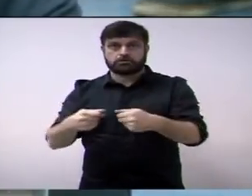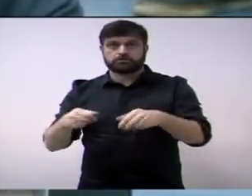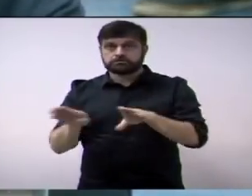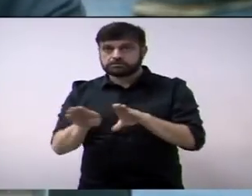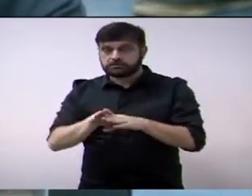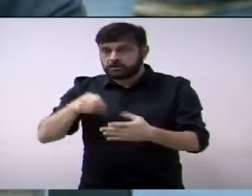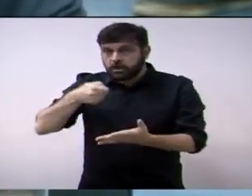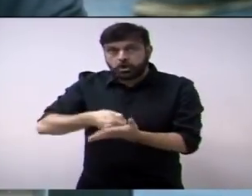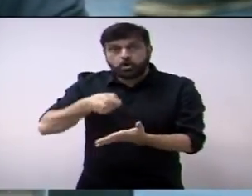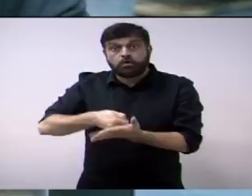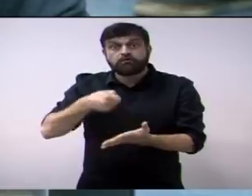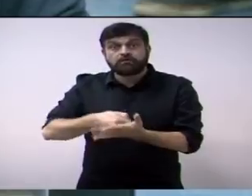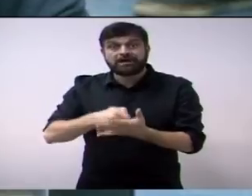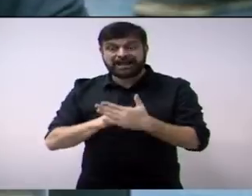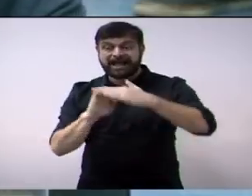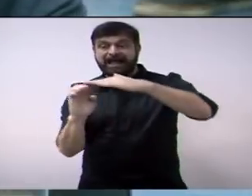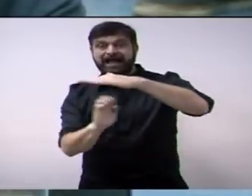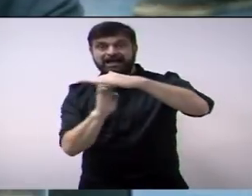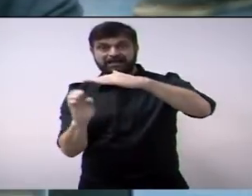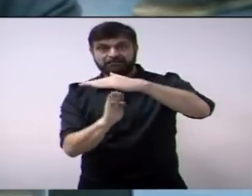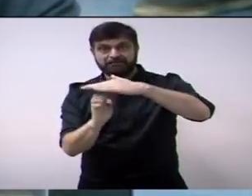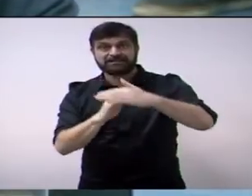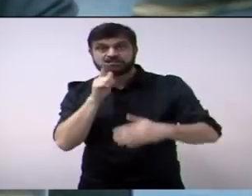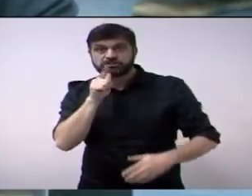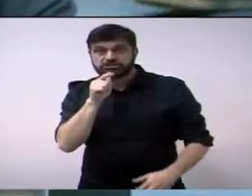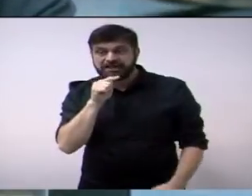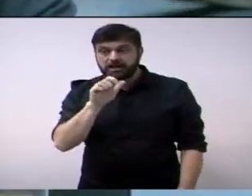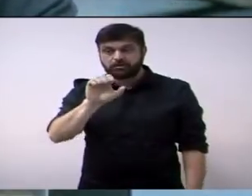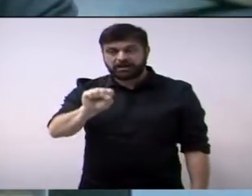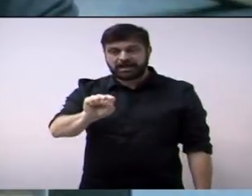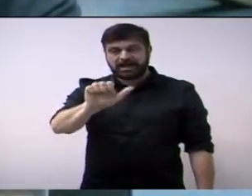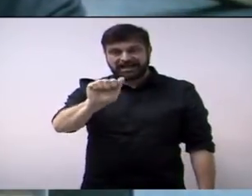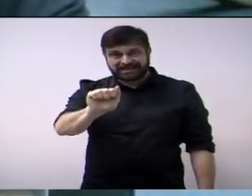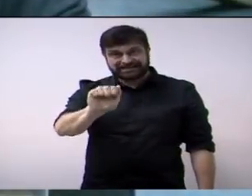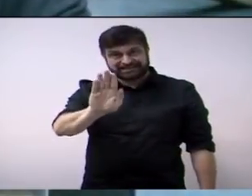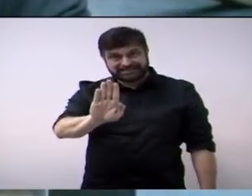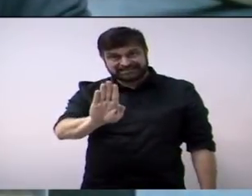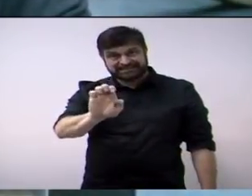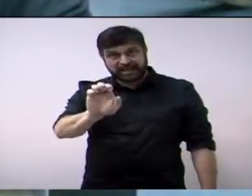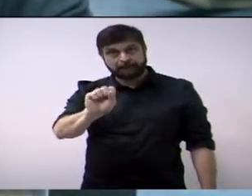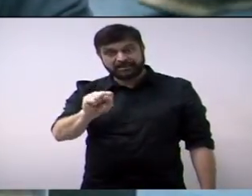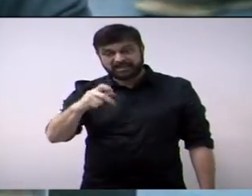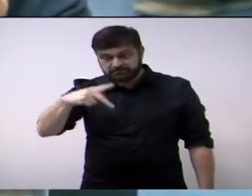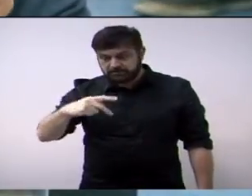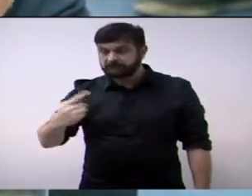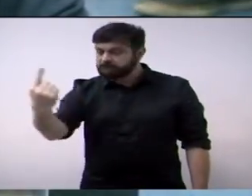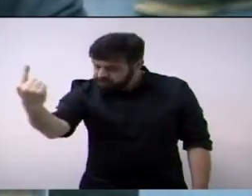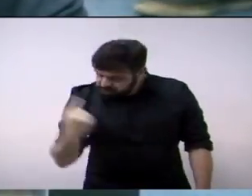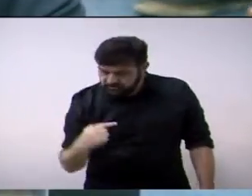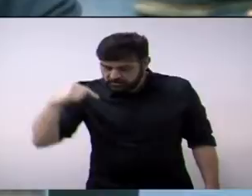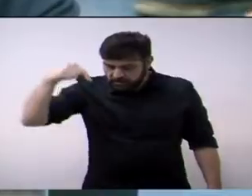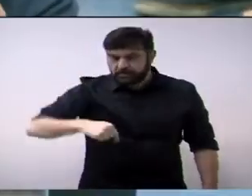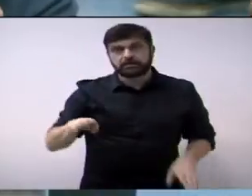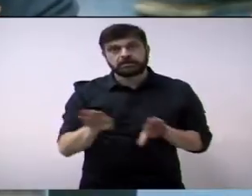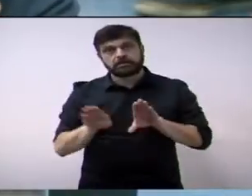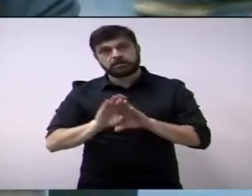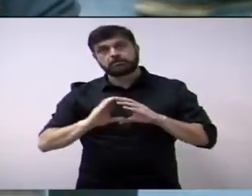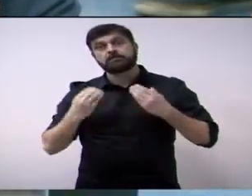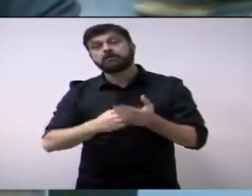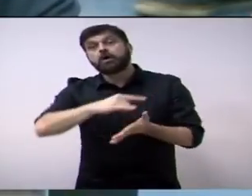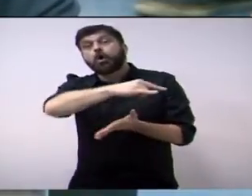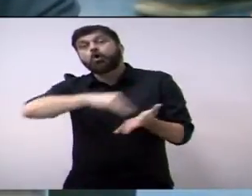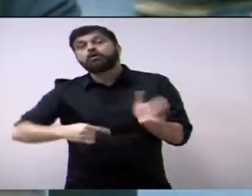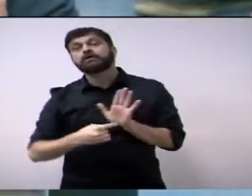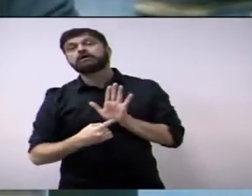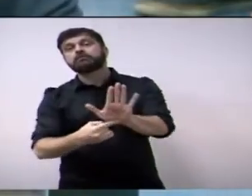a convocação da Sabesp, para ela novamente vir para essa casa, para poder dar explicações sobre a situação. Também se fala se não tem contrato da